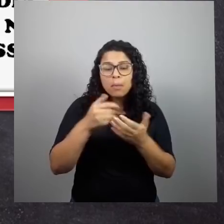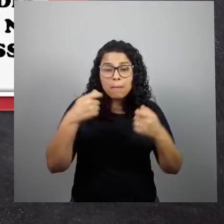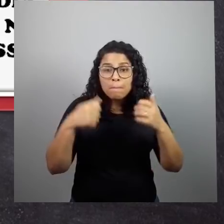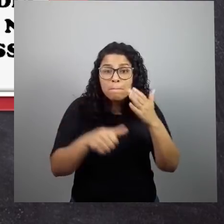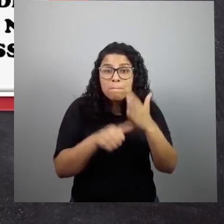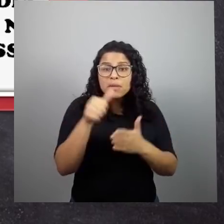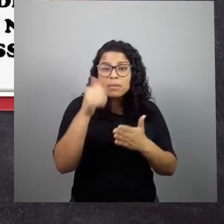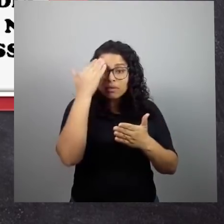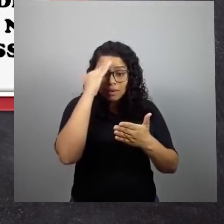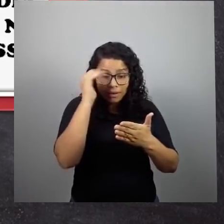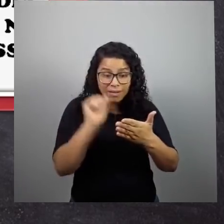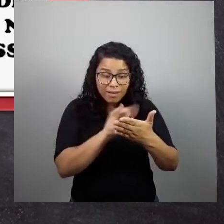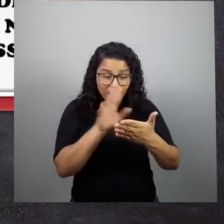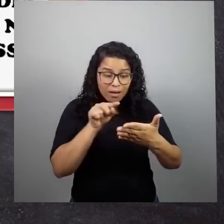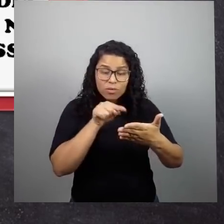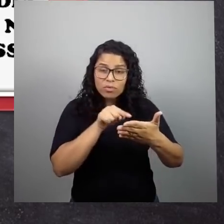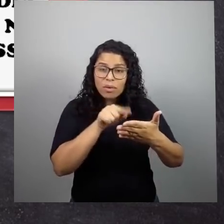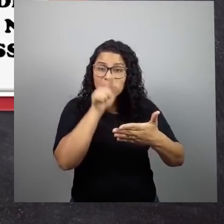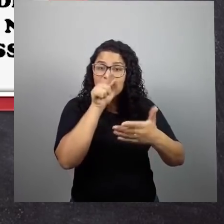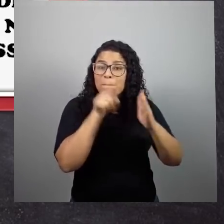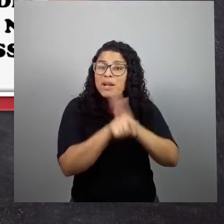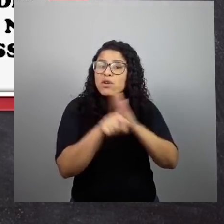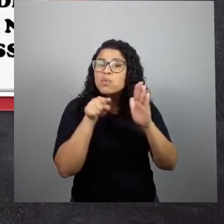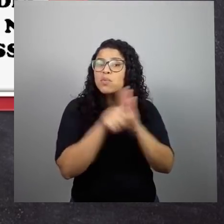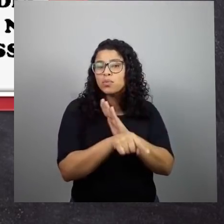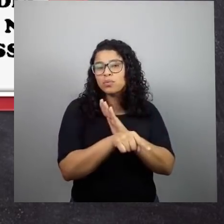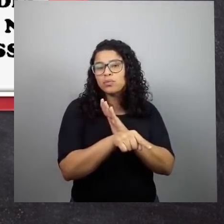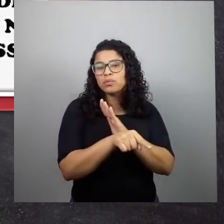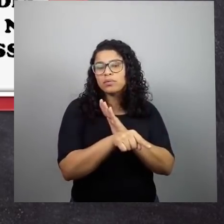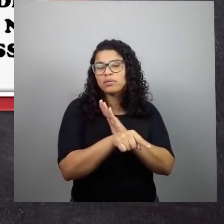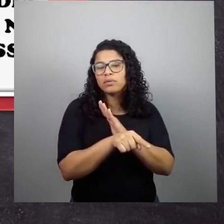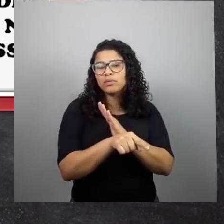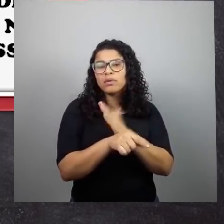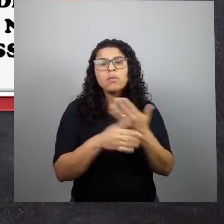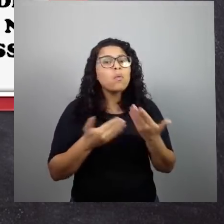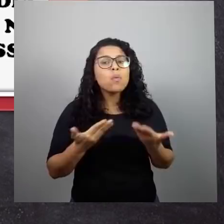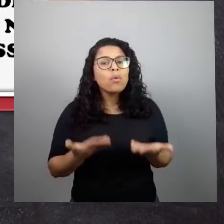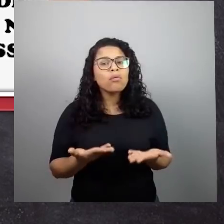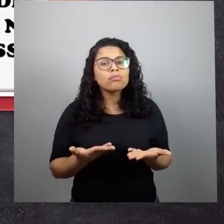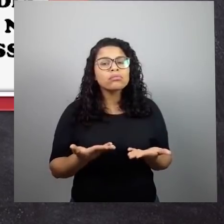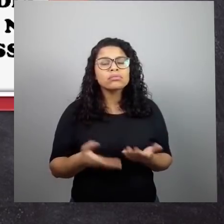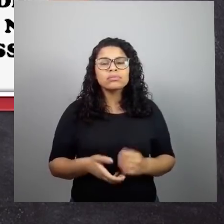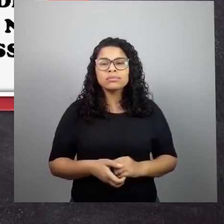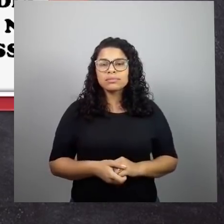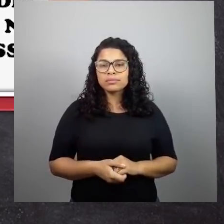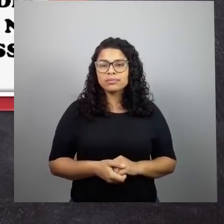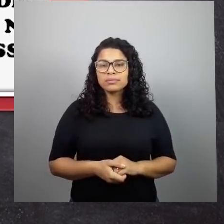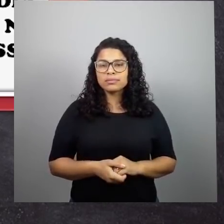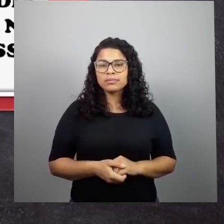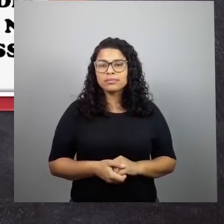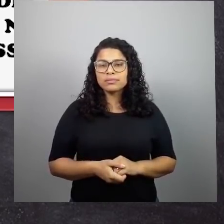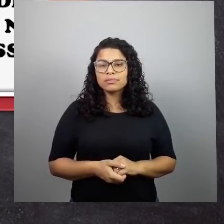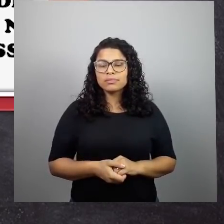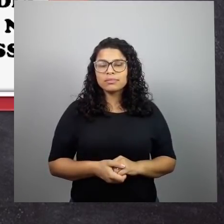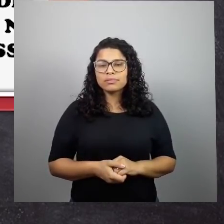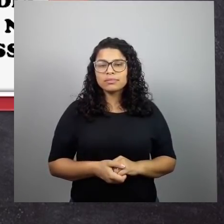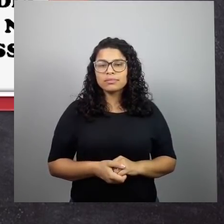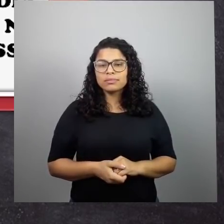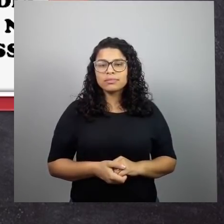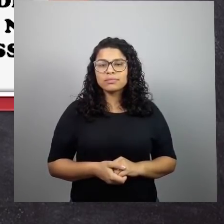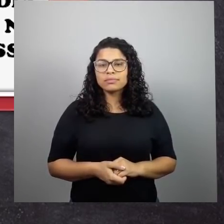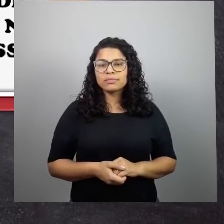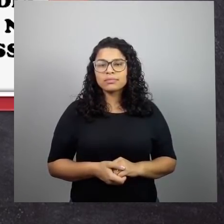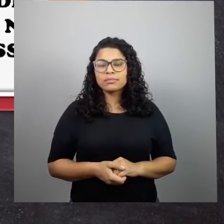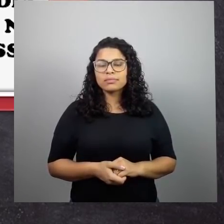entender qual é a questão do problema, ou seja, qual é a pergunta, enfim. Aqui está a pergunta, qual